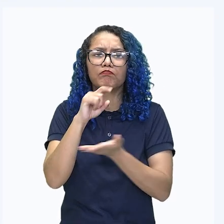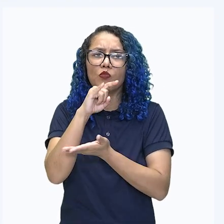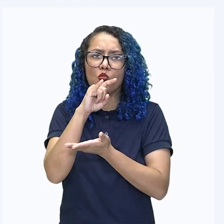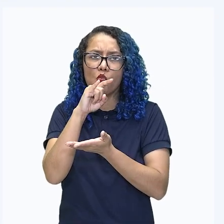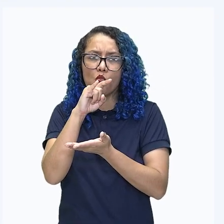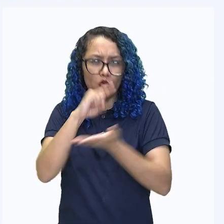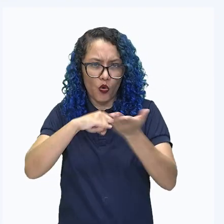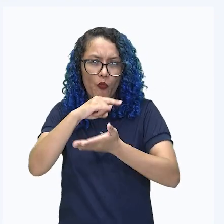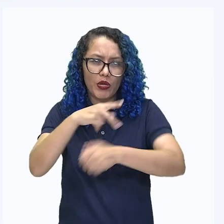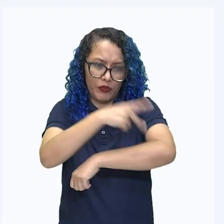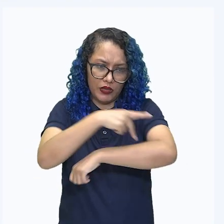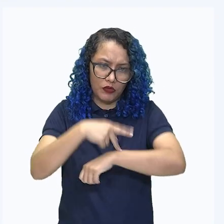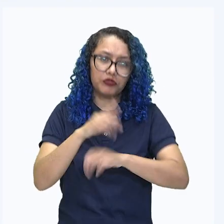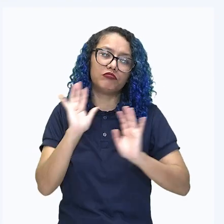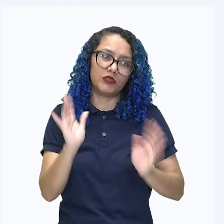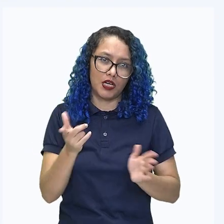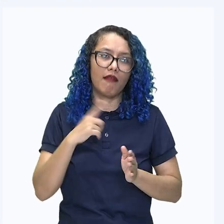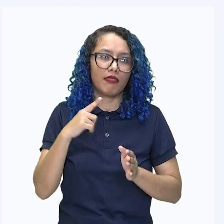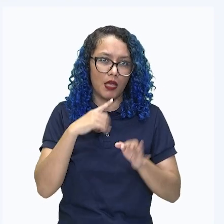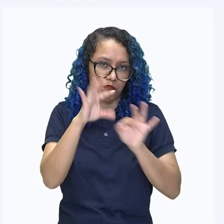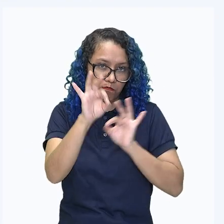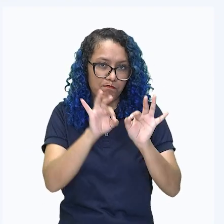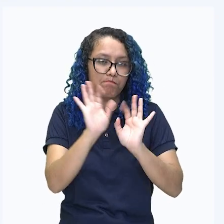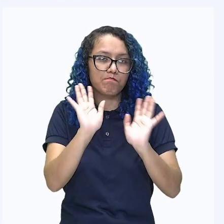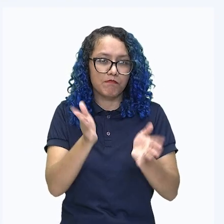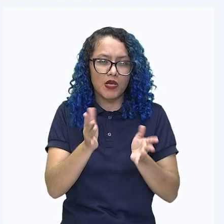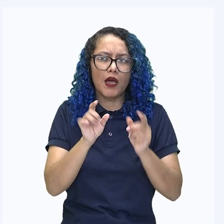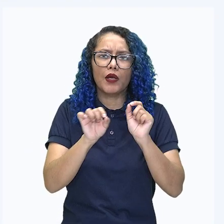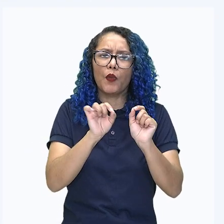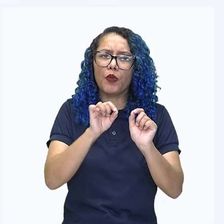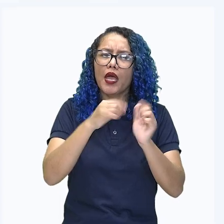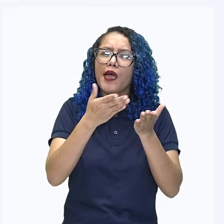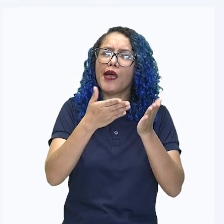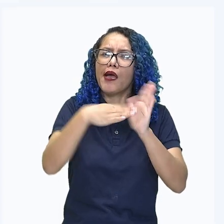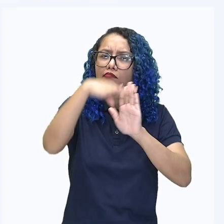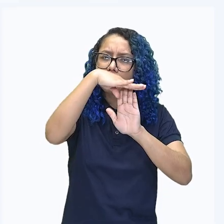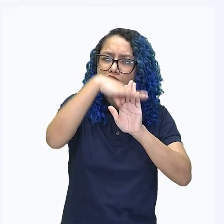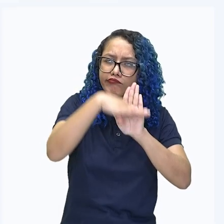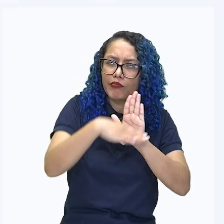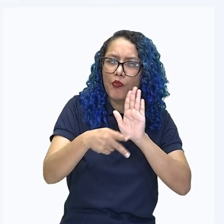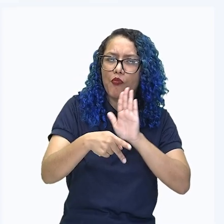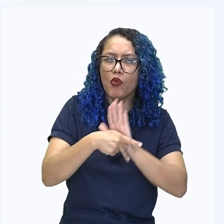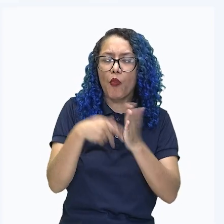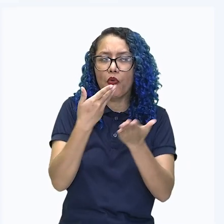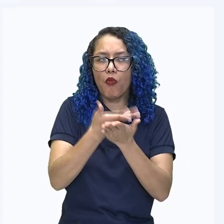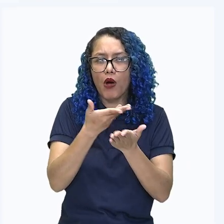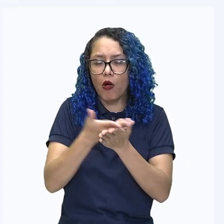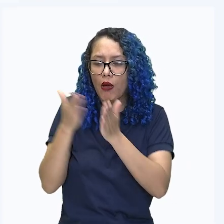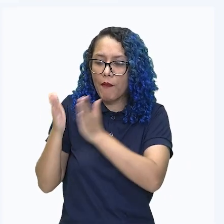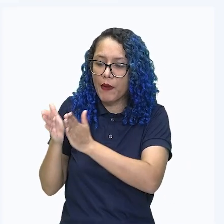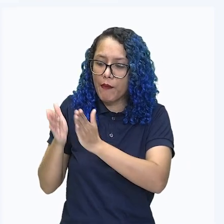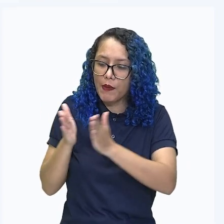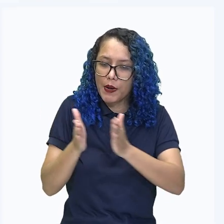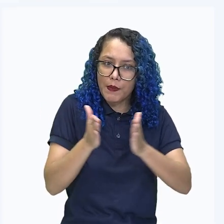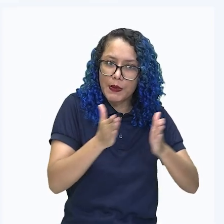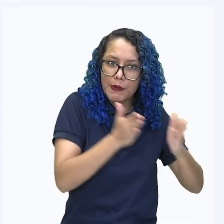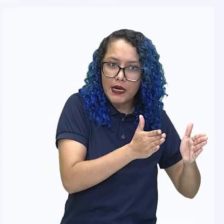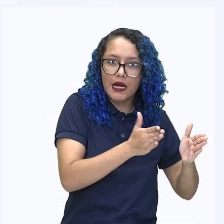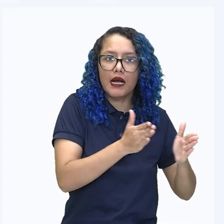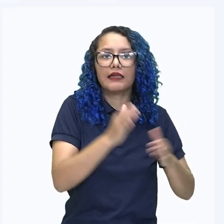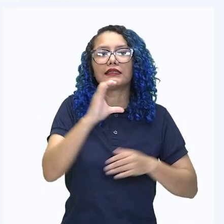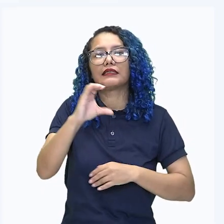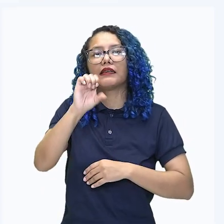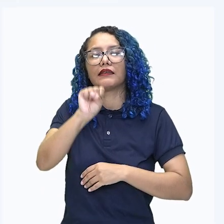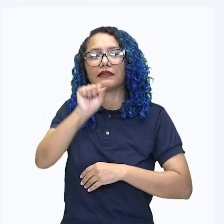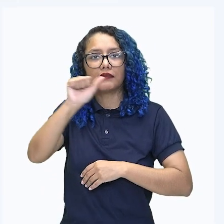né, pedagógico já preparado para isso, que é o cronograma de sequência de aulas, o famoso CSA.